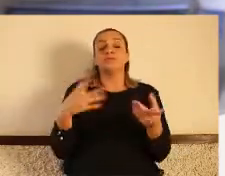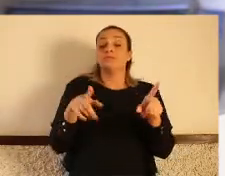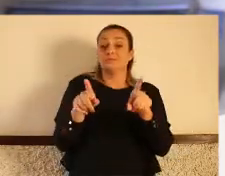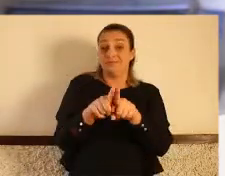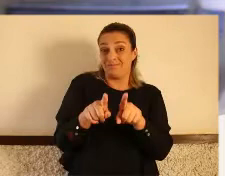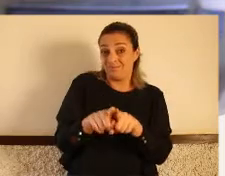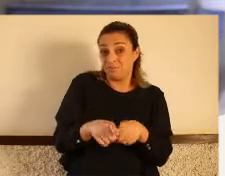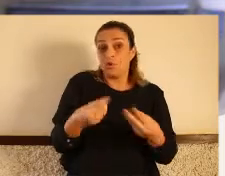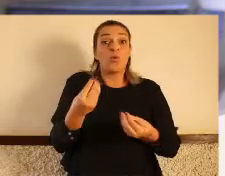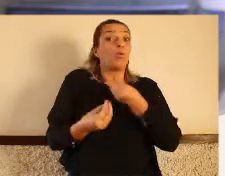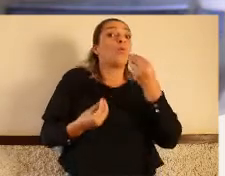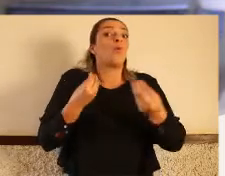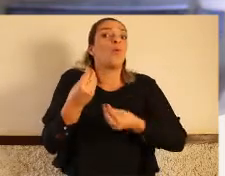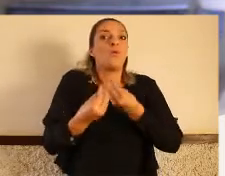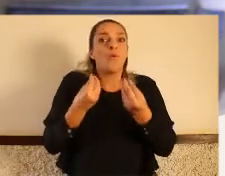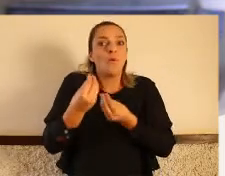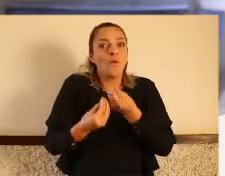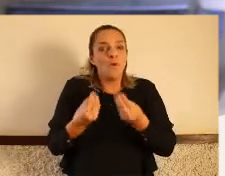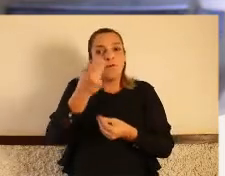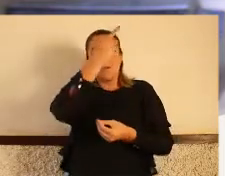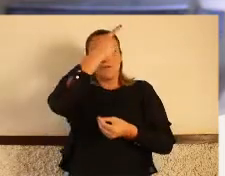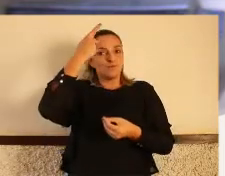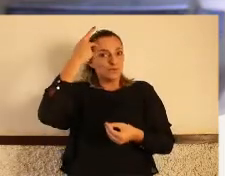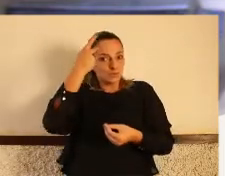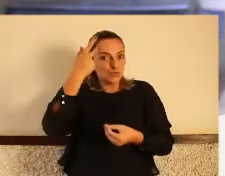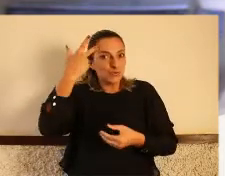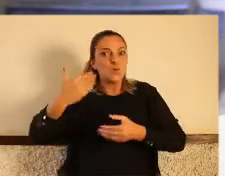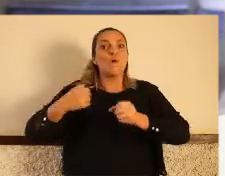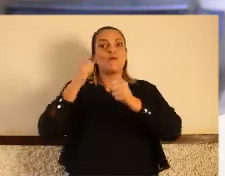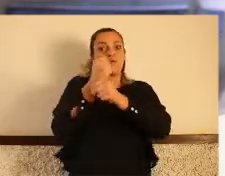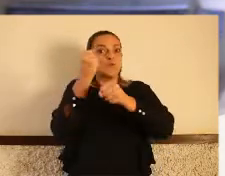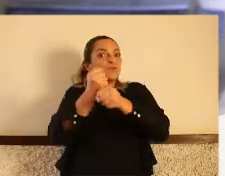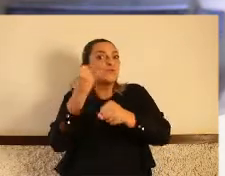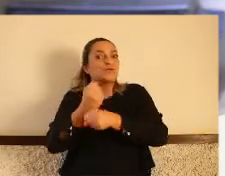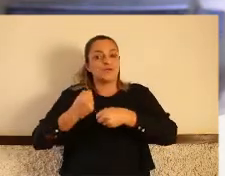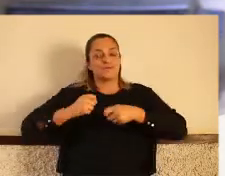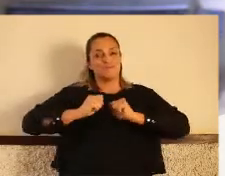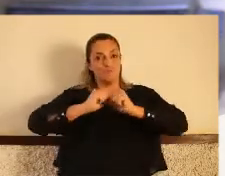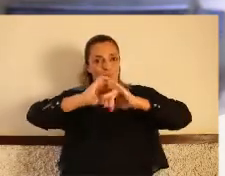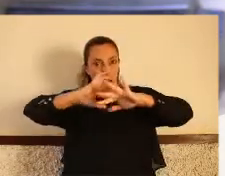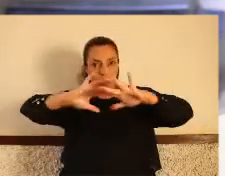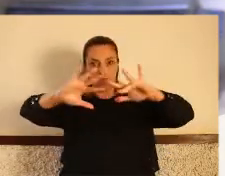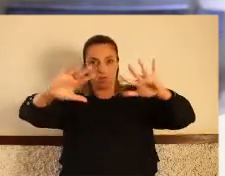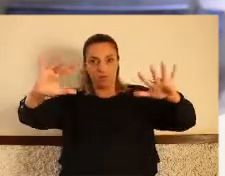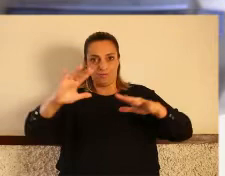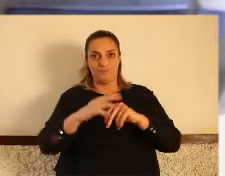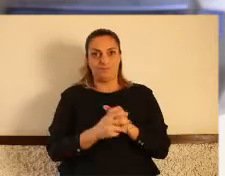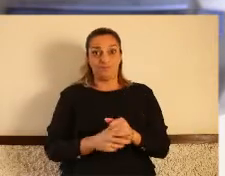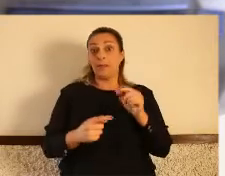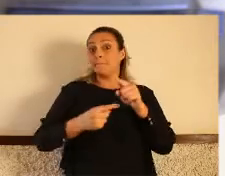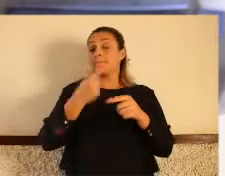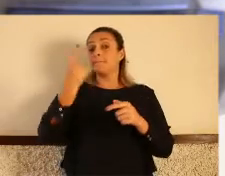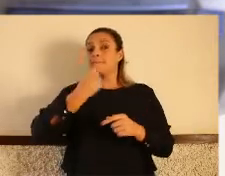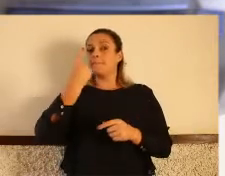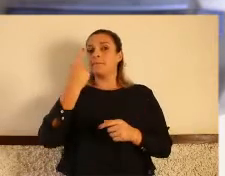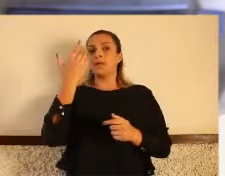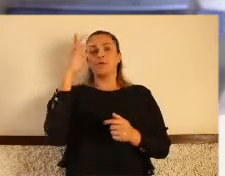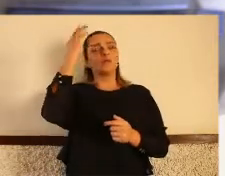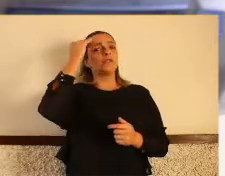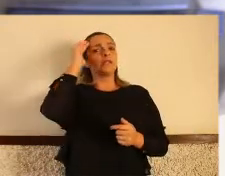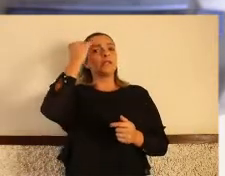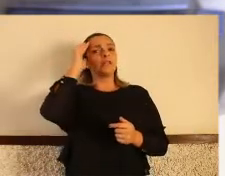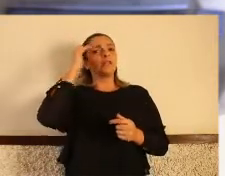operandi, na maneira com que essa civilização ela foi construída. Primeiro, nós não podemos entender